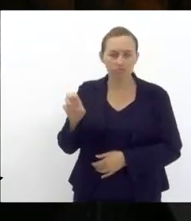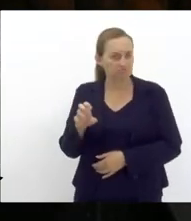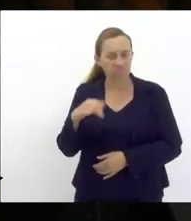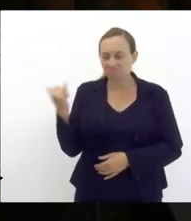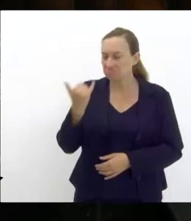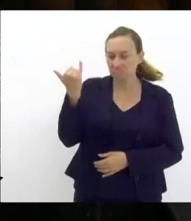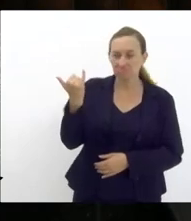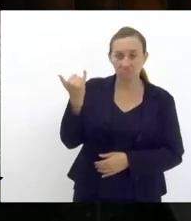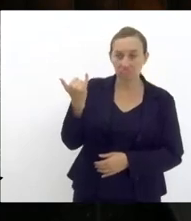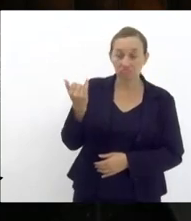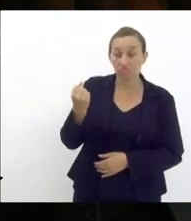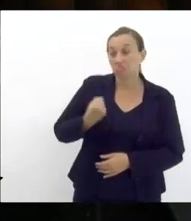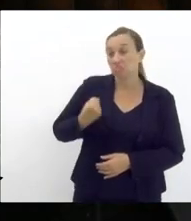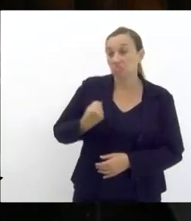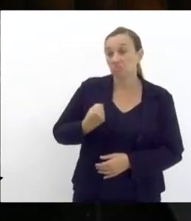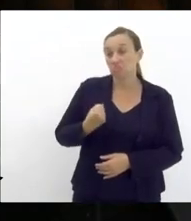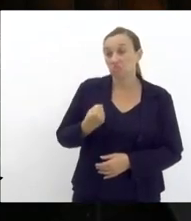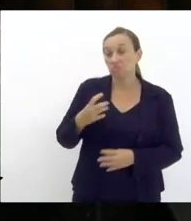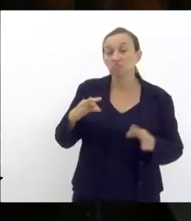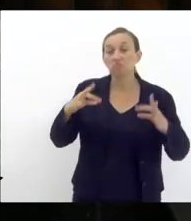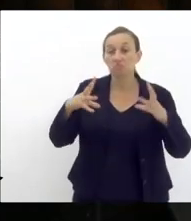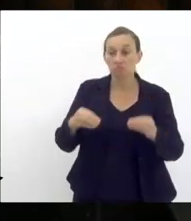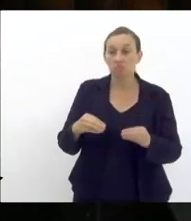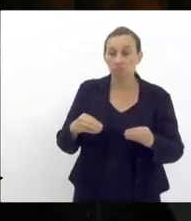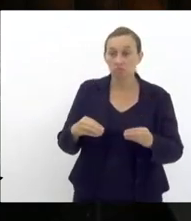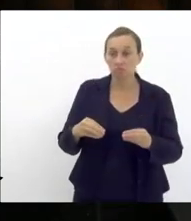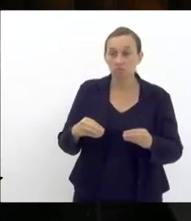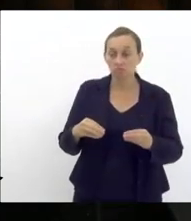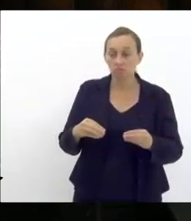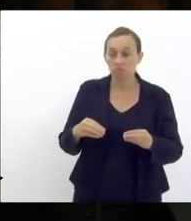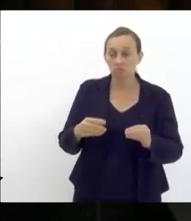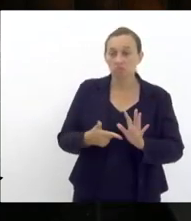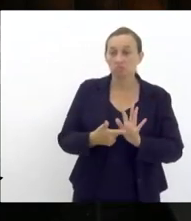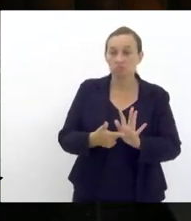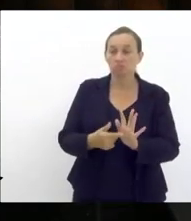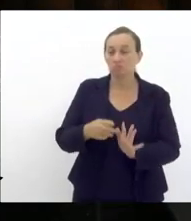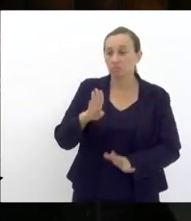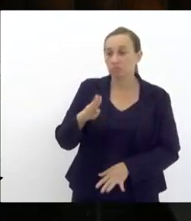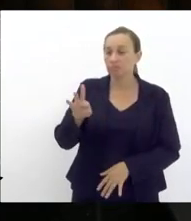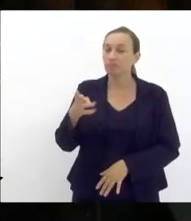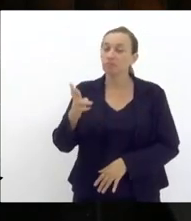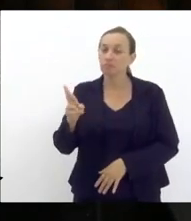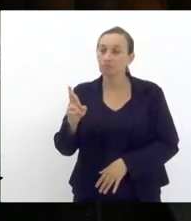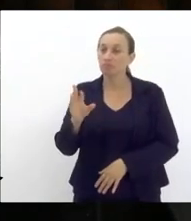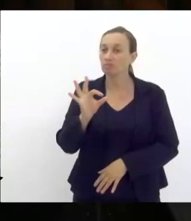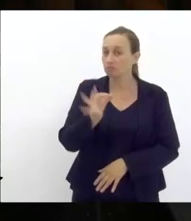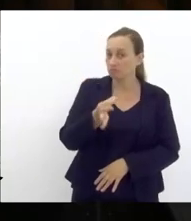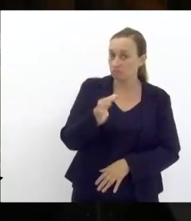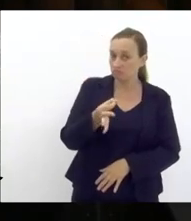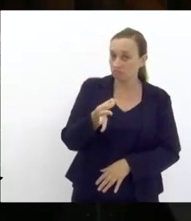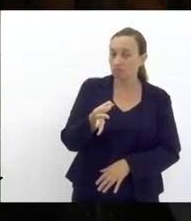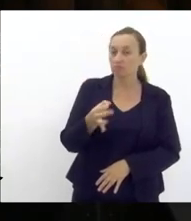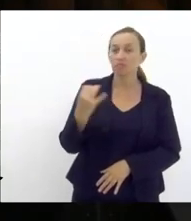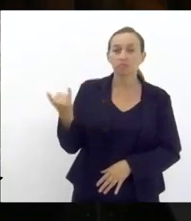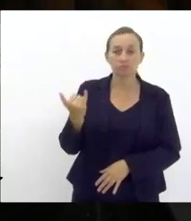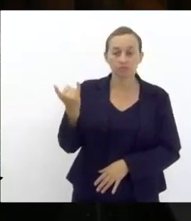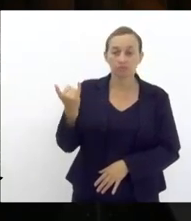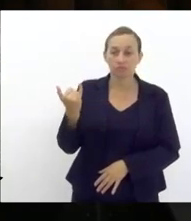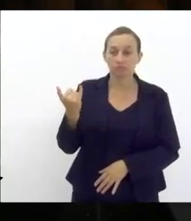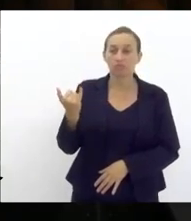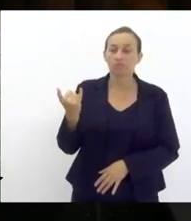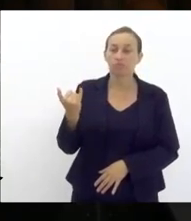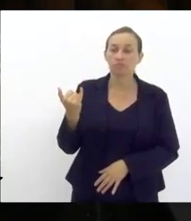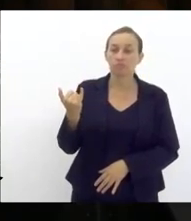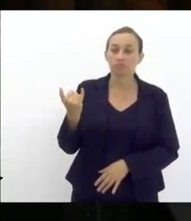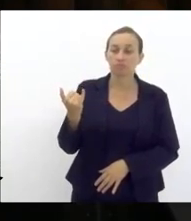importa o número está tudo na casa dos milhões já é fato suficiente para